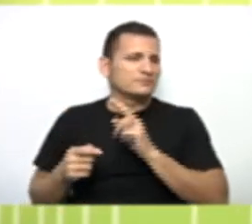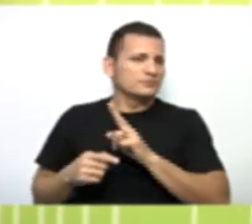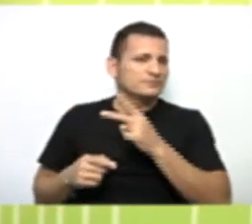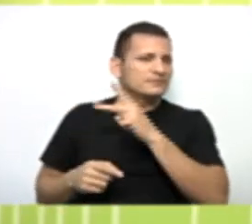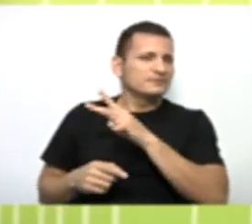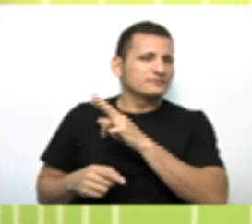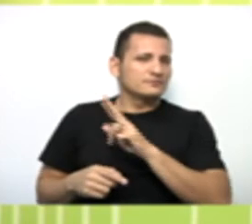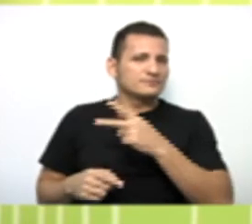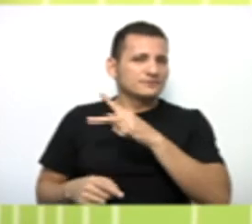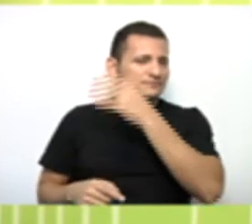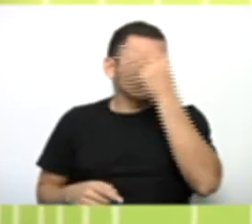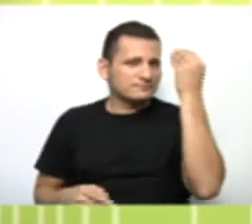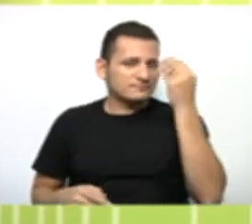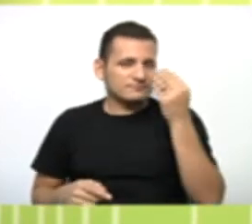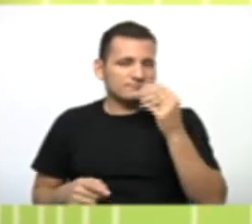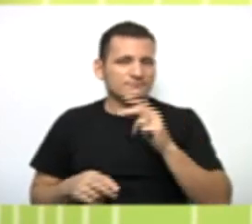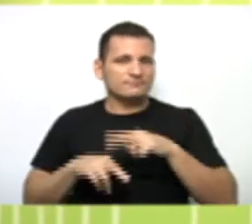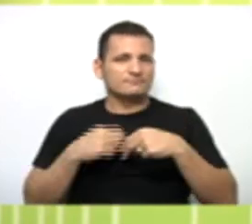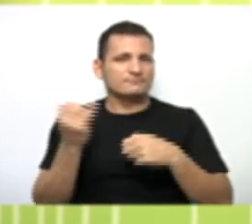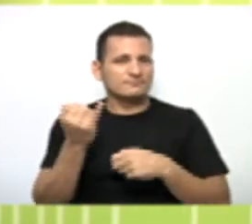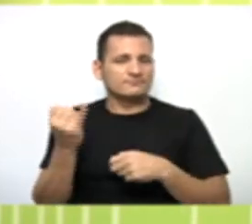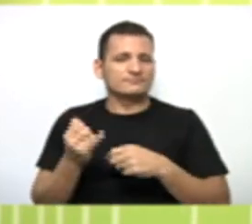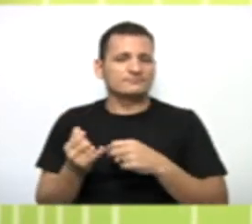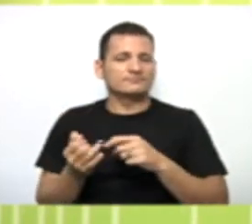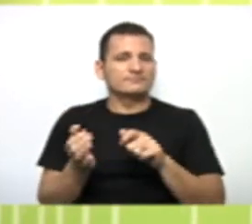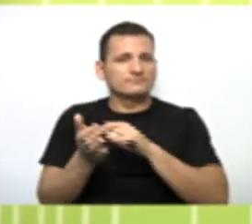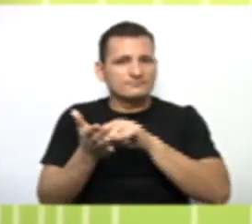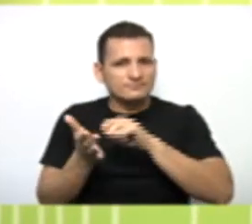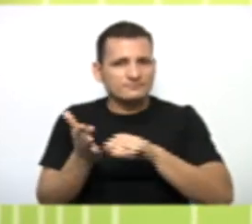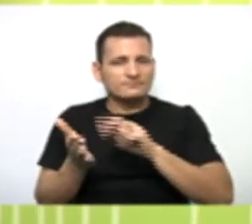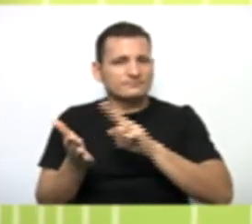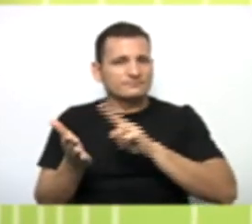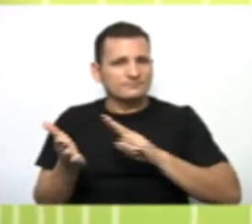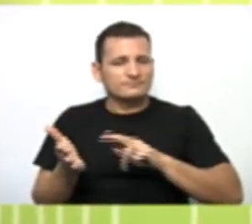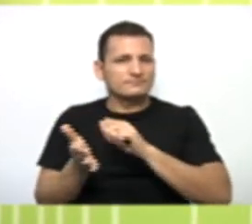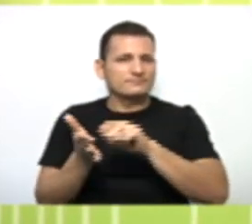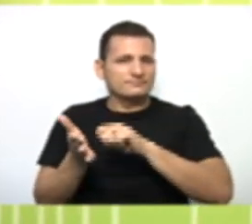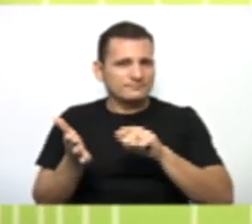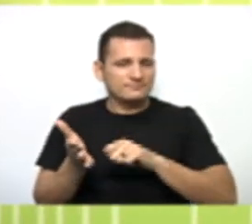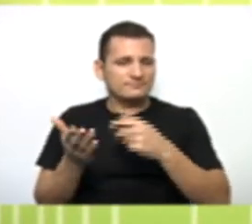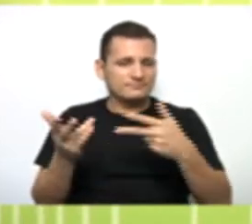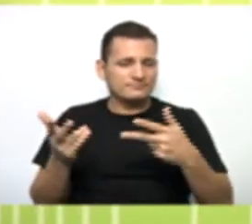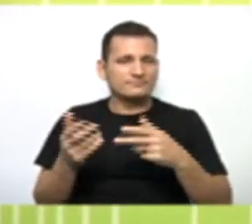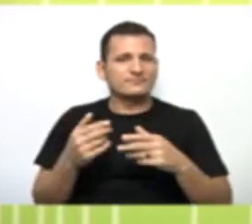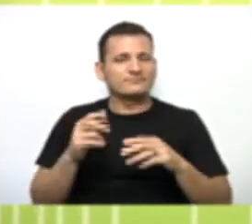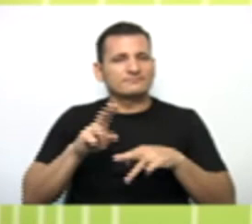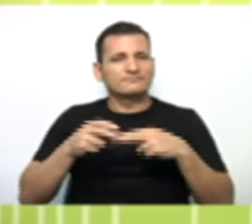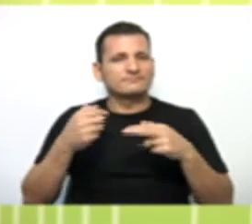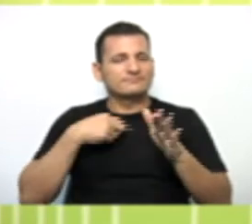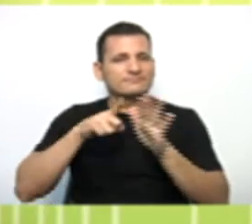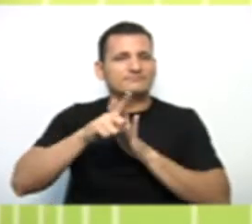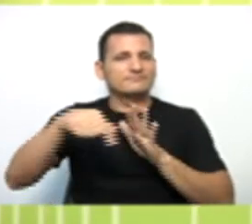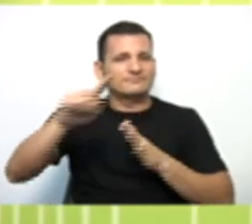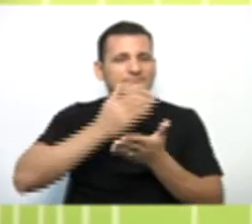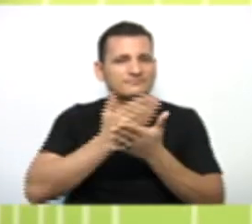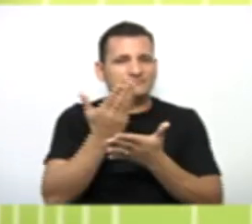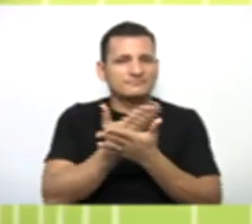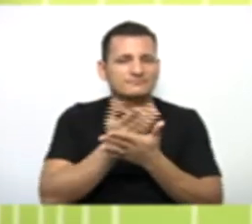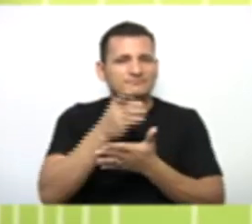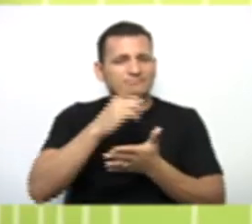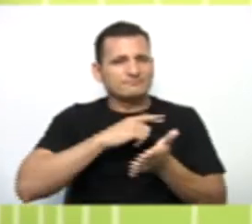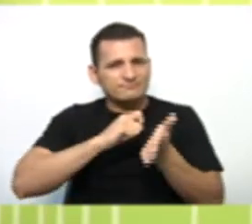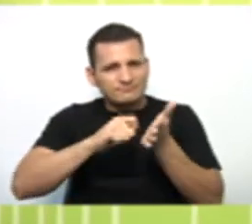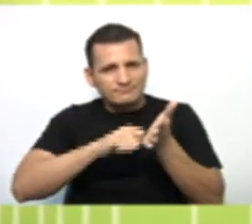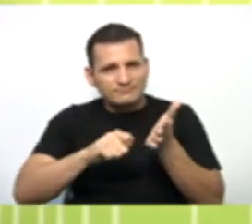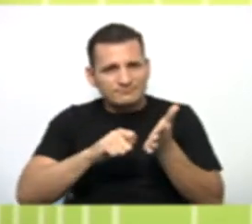dele, meu Deus do céu. Por isso que é importante, né? Caderno, caneta, quando eu falo no início da nossa aula, eu falei, você está com o seu caderno aí? Está com a sua caneta para anotar